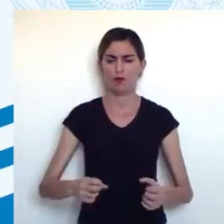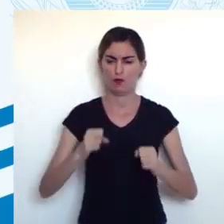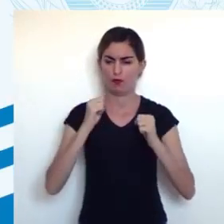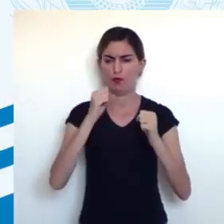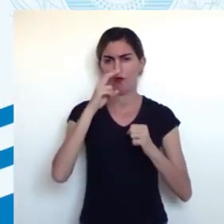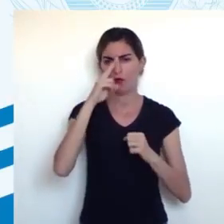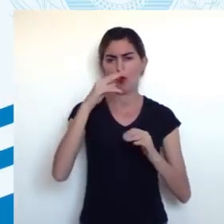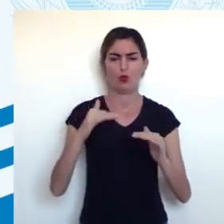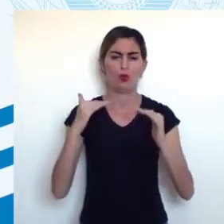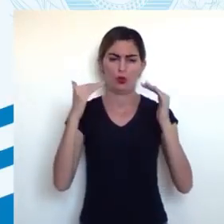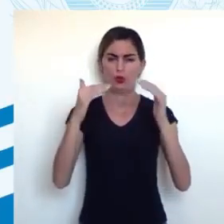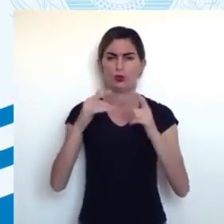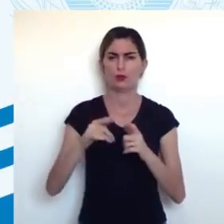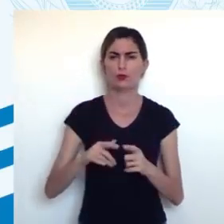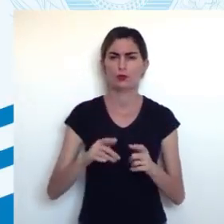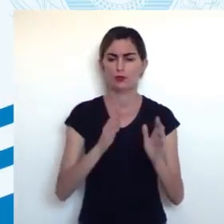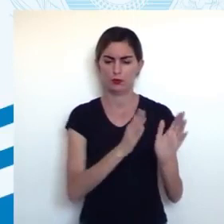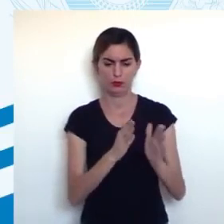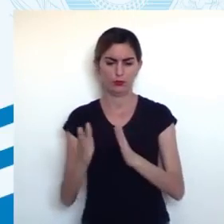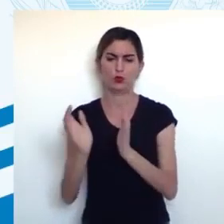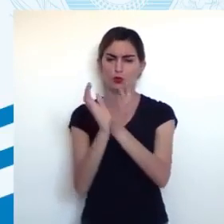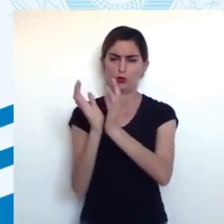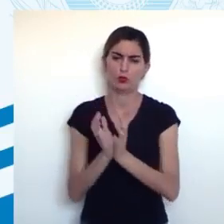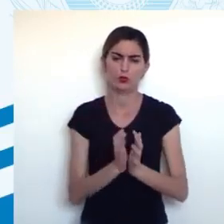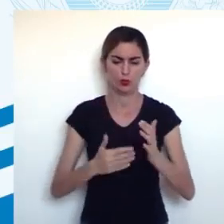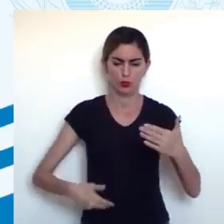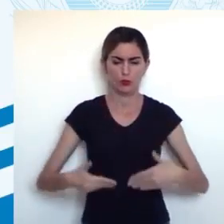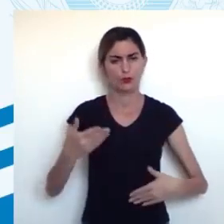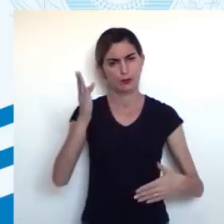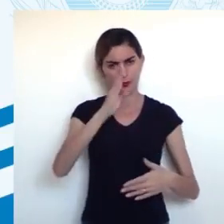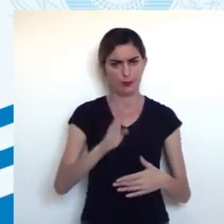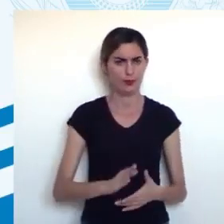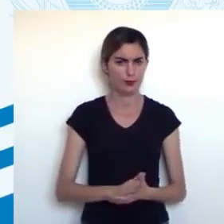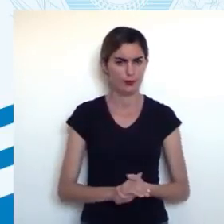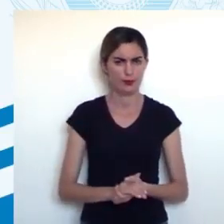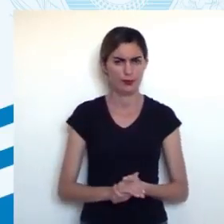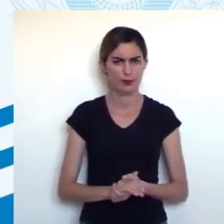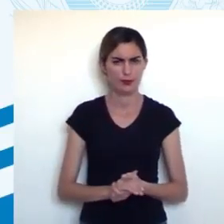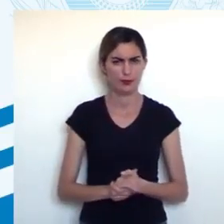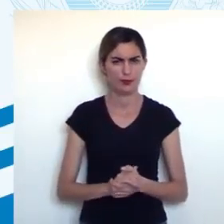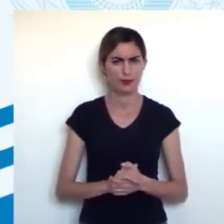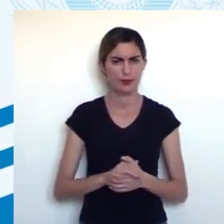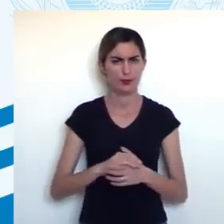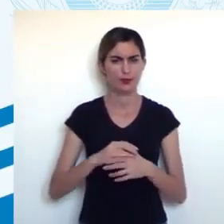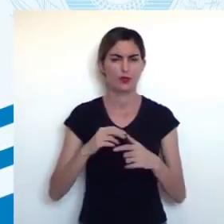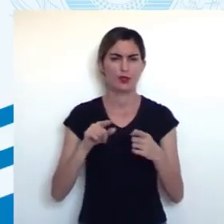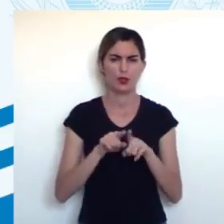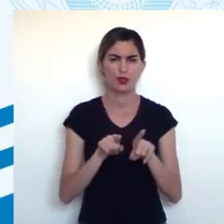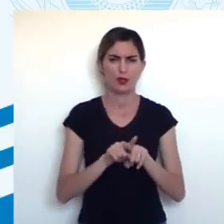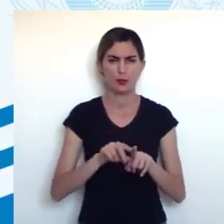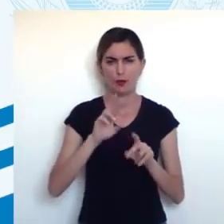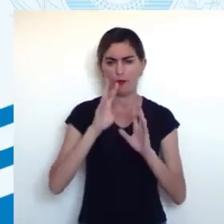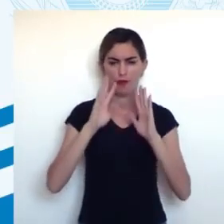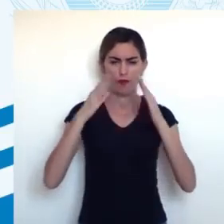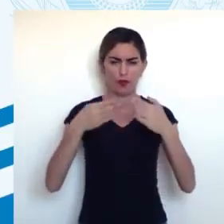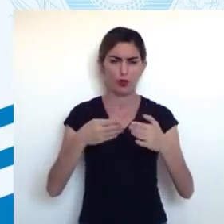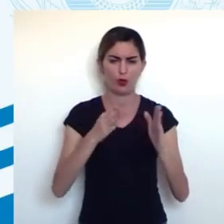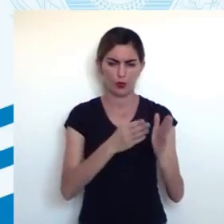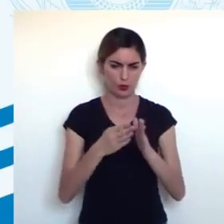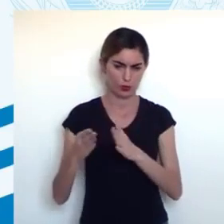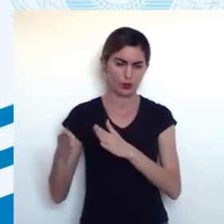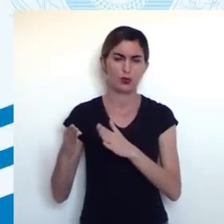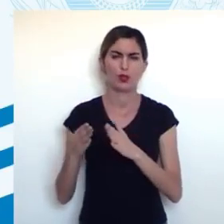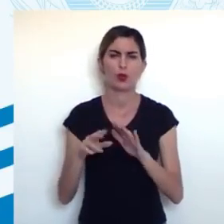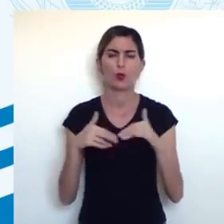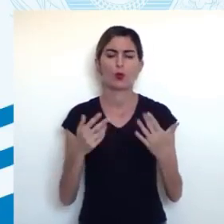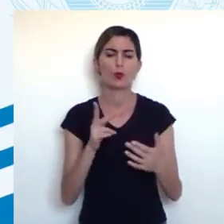forte entre as organizações operárias brasileiras, né? Os focos da organização.